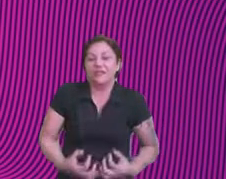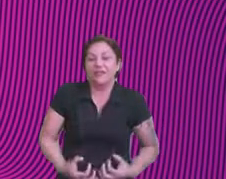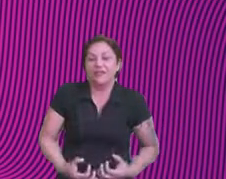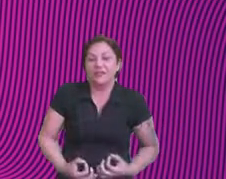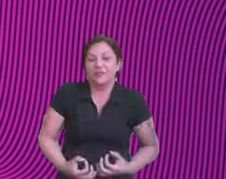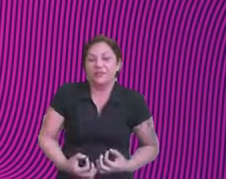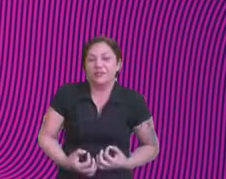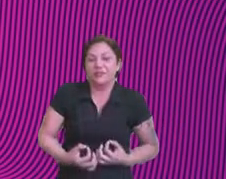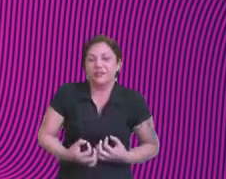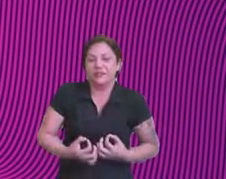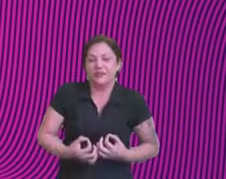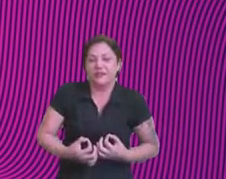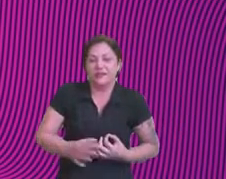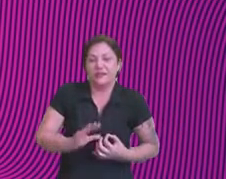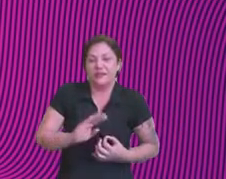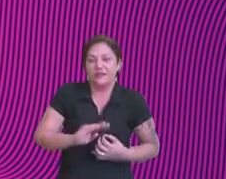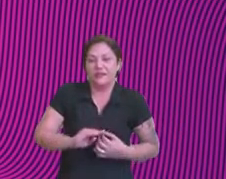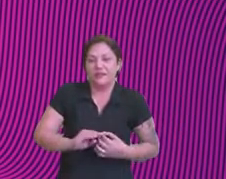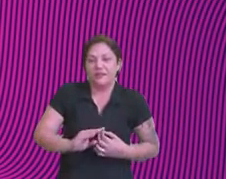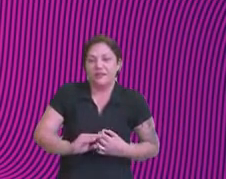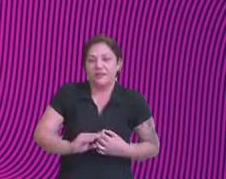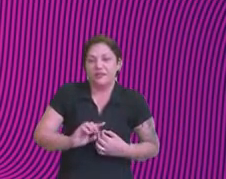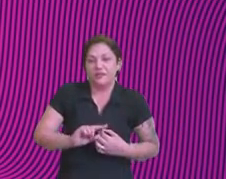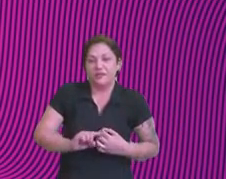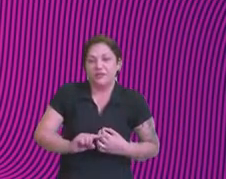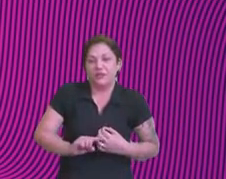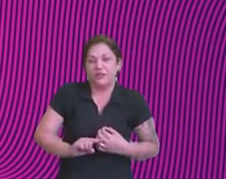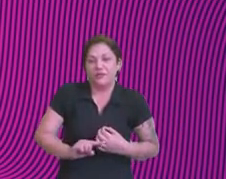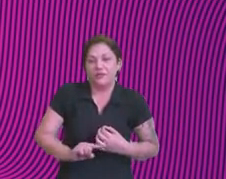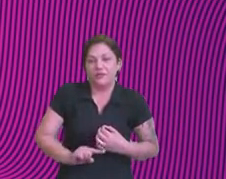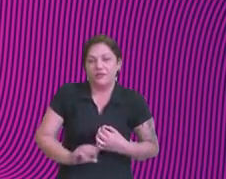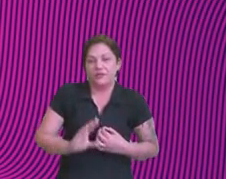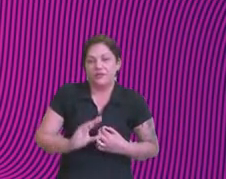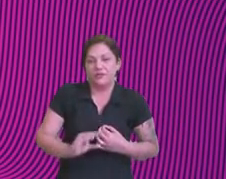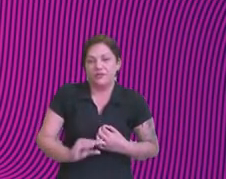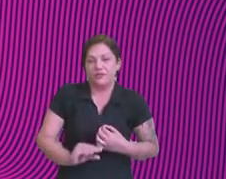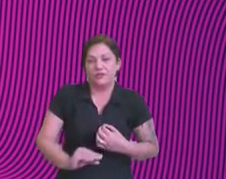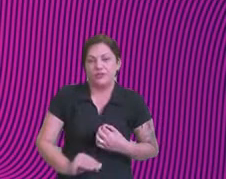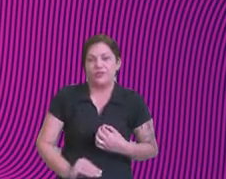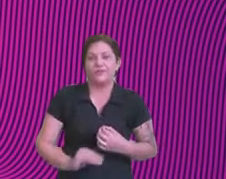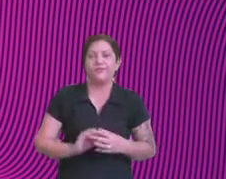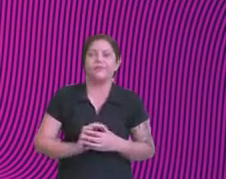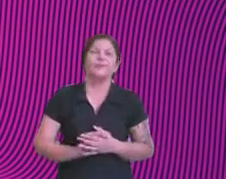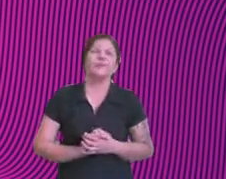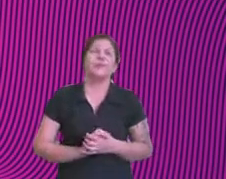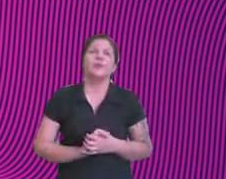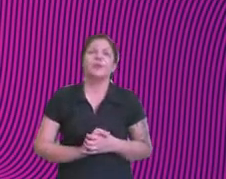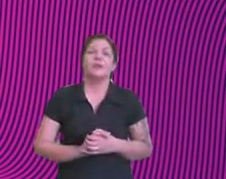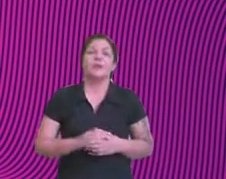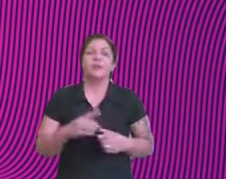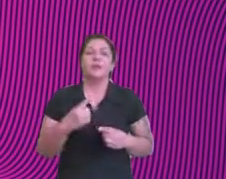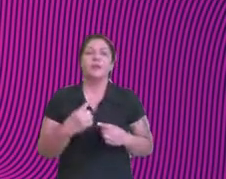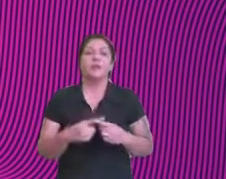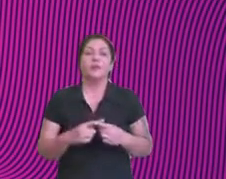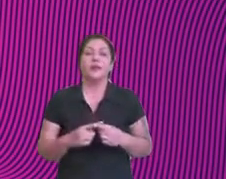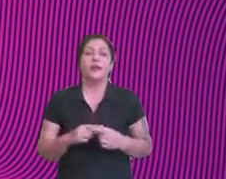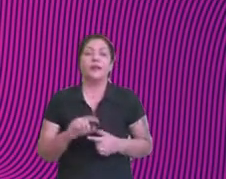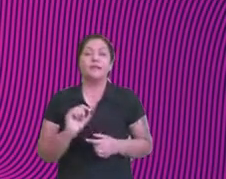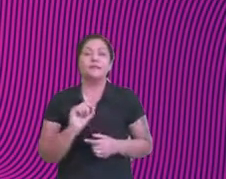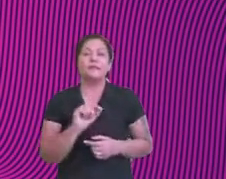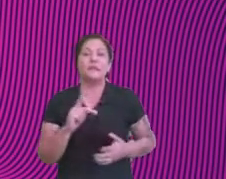o tratamento peritoneal, ele pode ser feito, tá? A gente já tem evidência de pacientes que respondem, a gente tem, inclusive, um